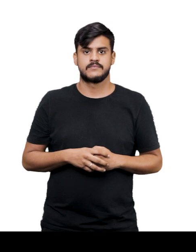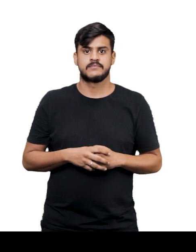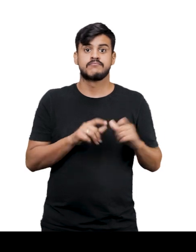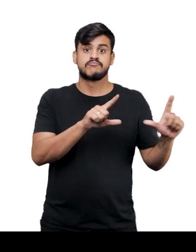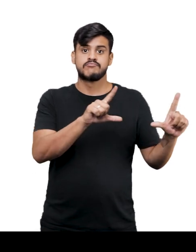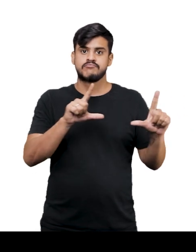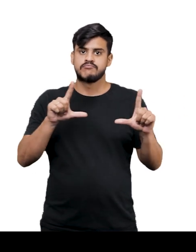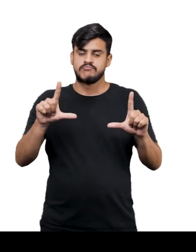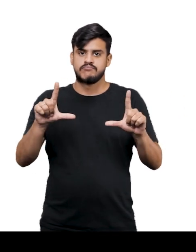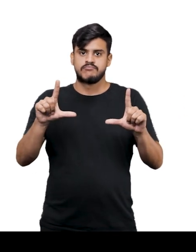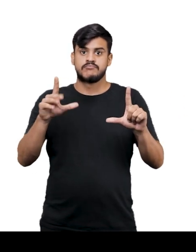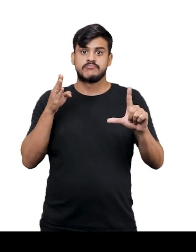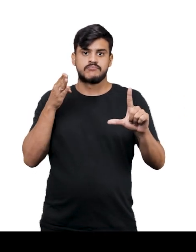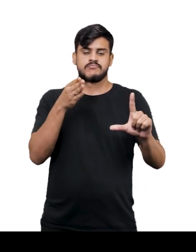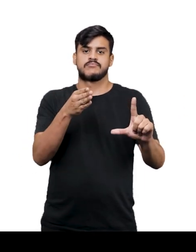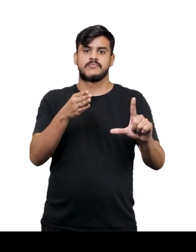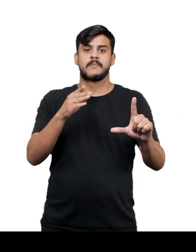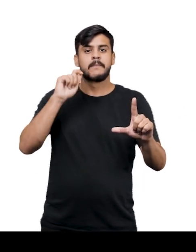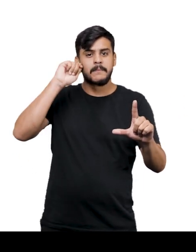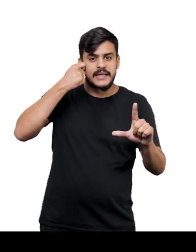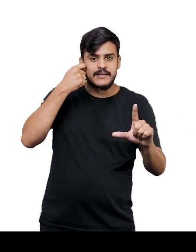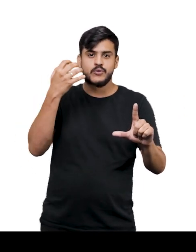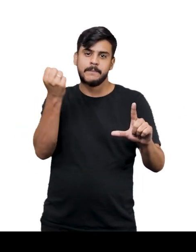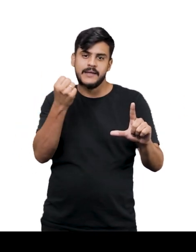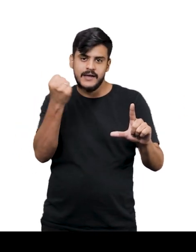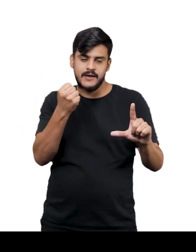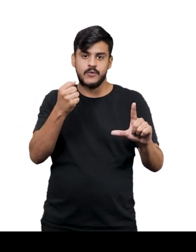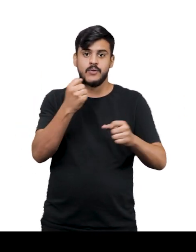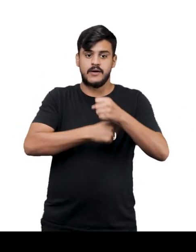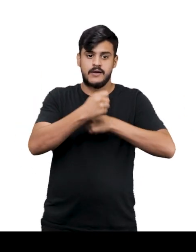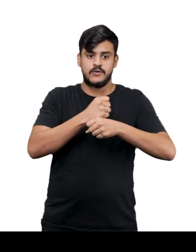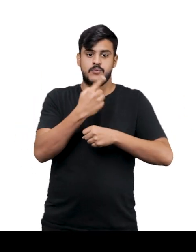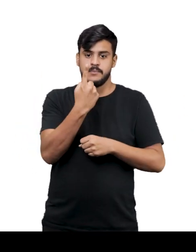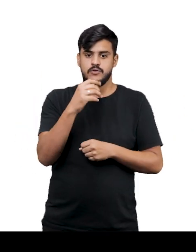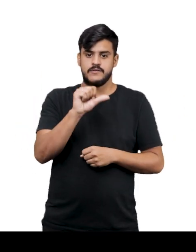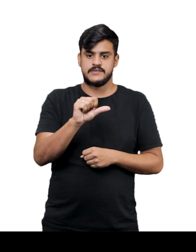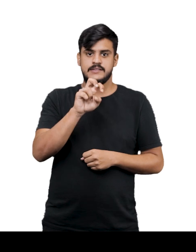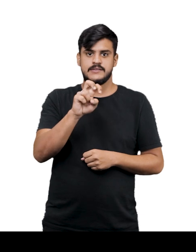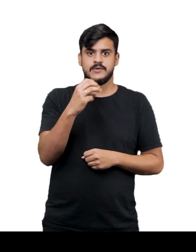Em posição de evidência, vê-se a fotografia em preto e branco de